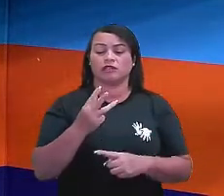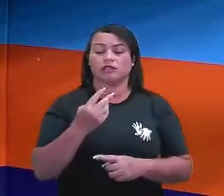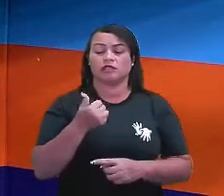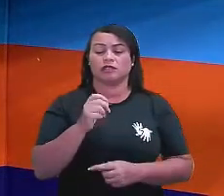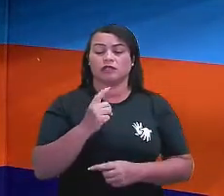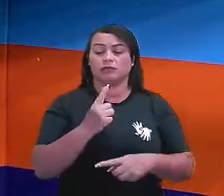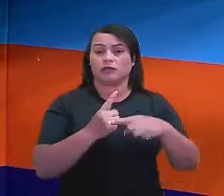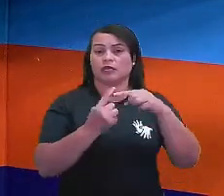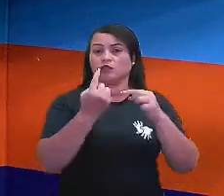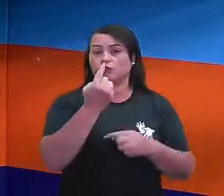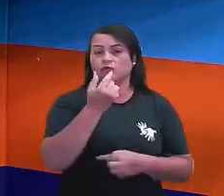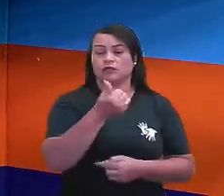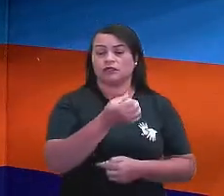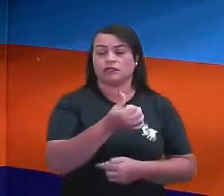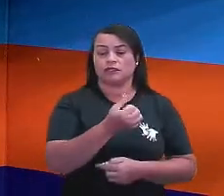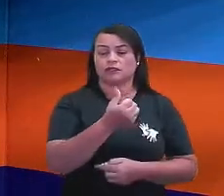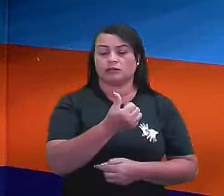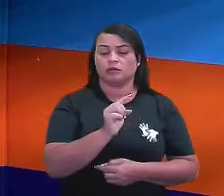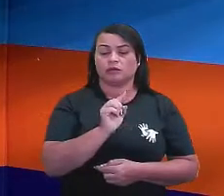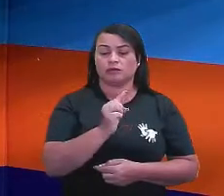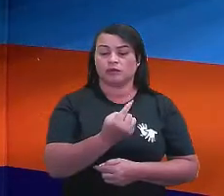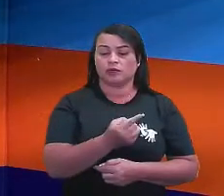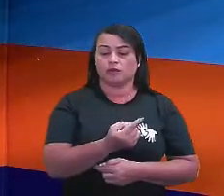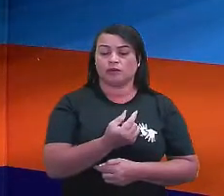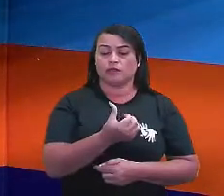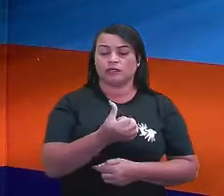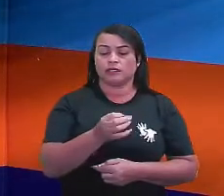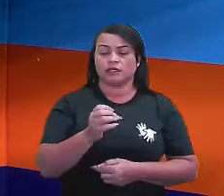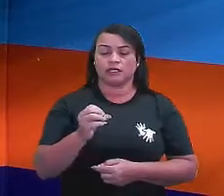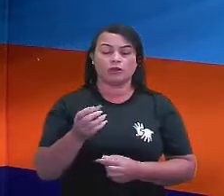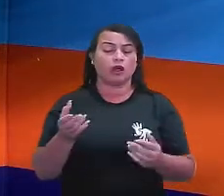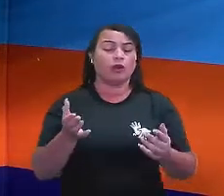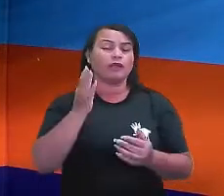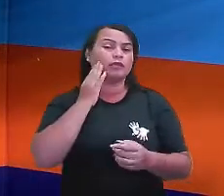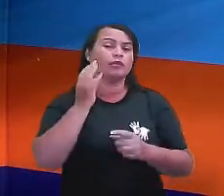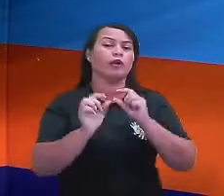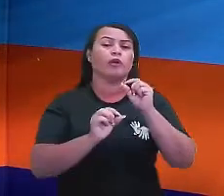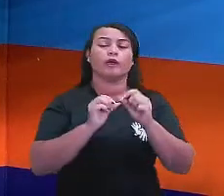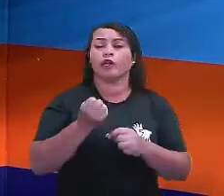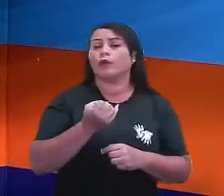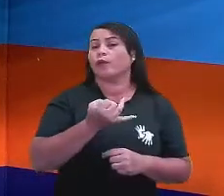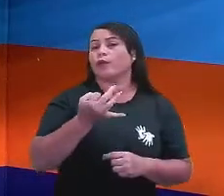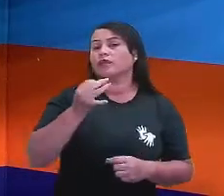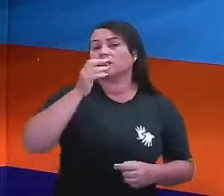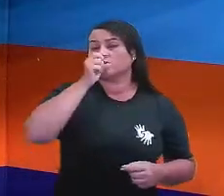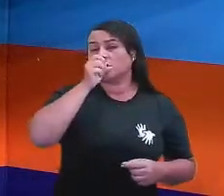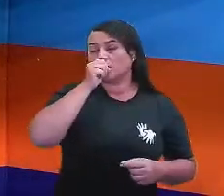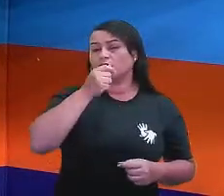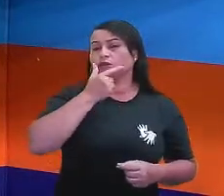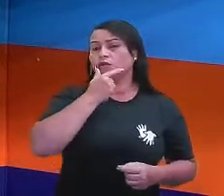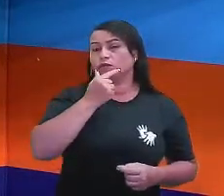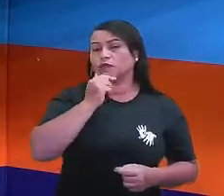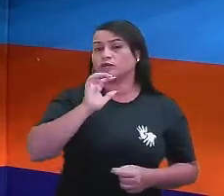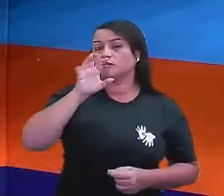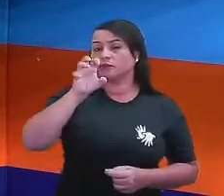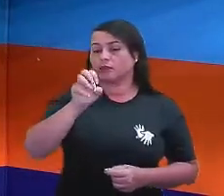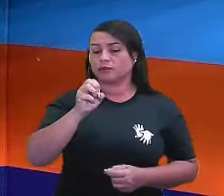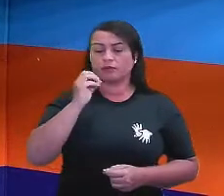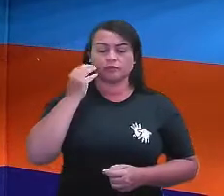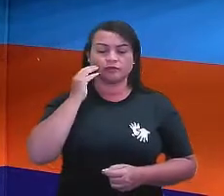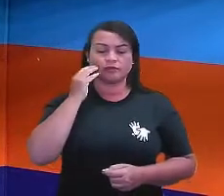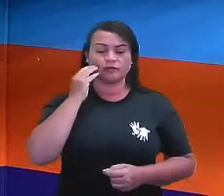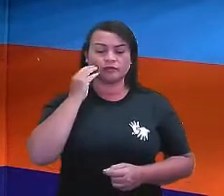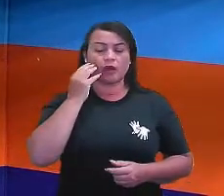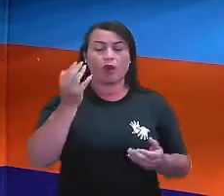16. 1.600. Agora, ele quer saber assim, ó, quantas laranjas Adelmo retirou. Então, agora